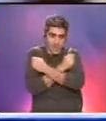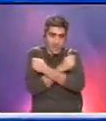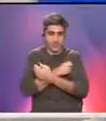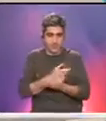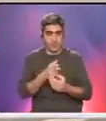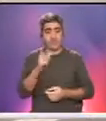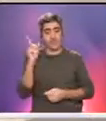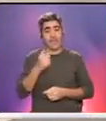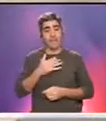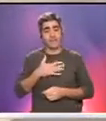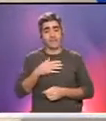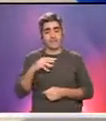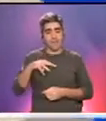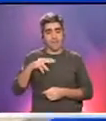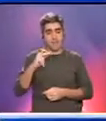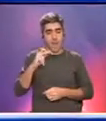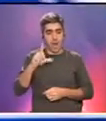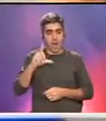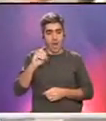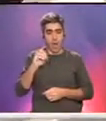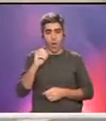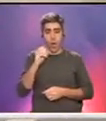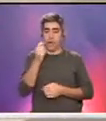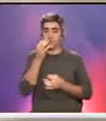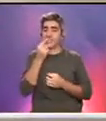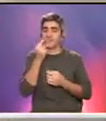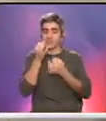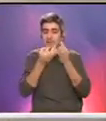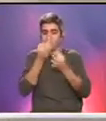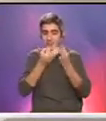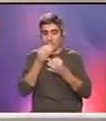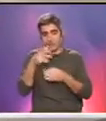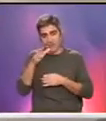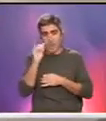logo a clínica e ligam para si. Está bem? Segunda-feira já ligam. Um abraço. Gostei muito de conhecer. Deus.